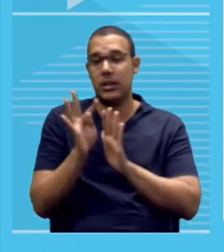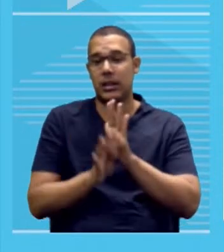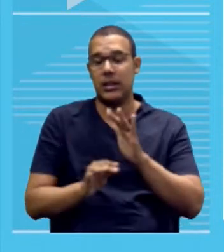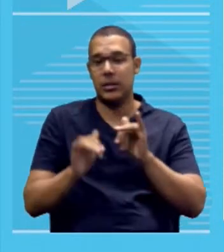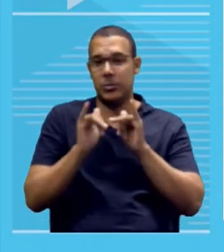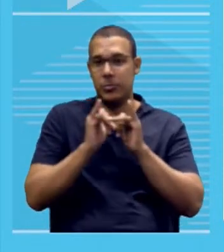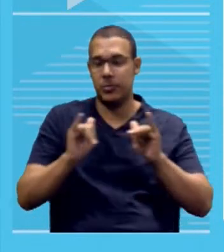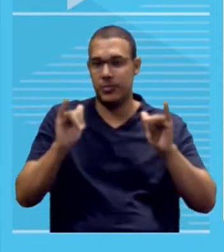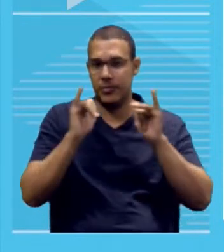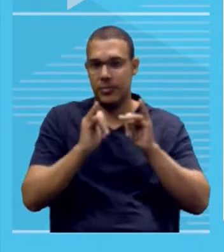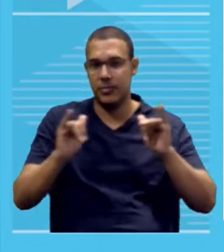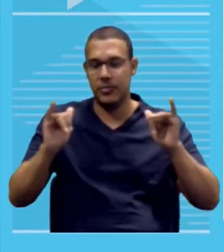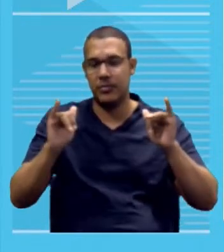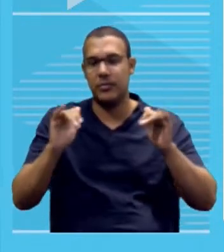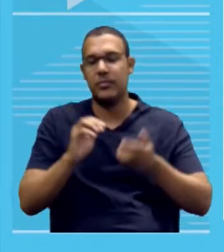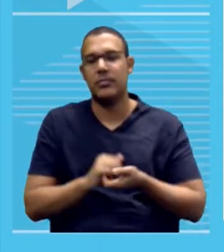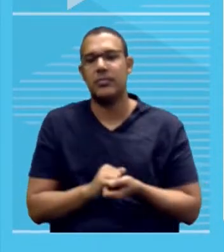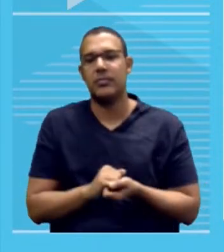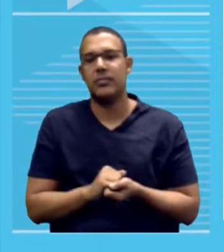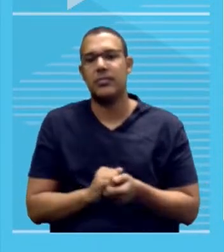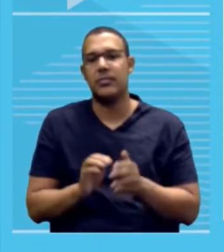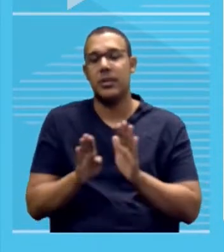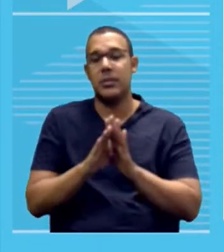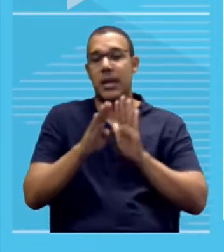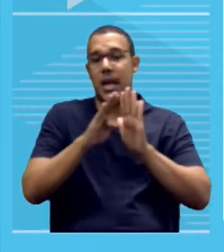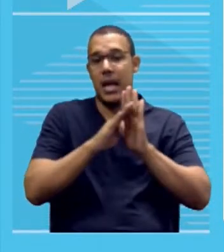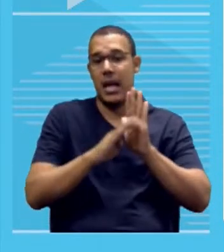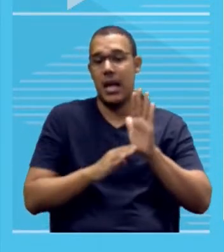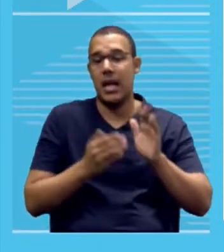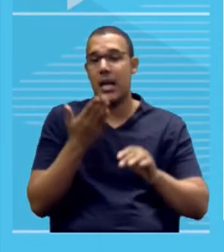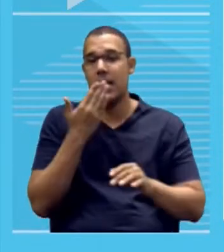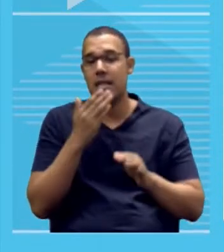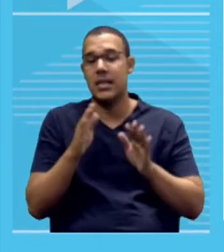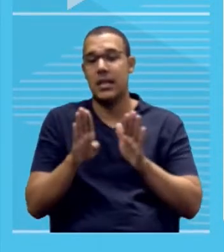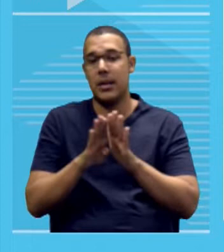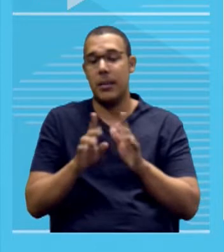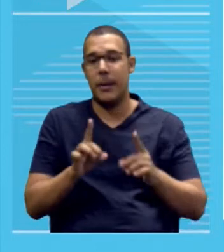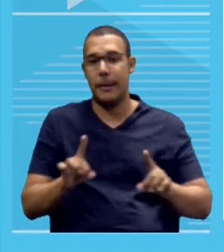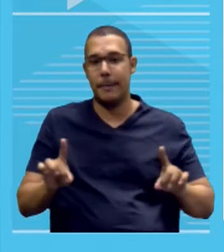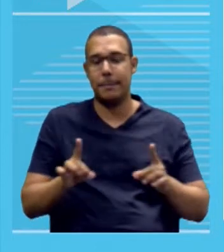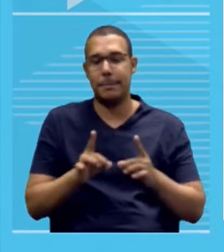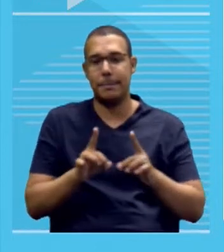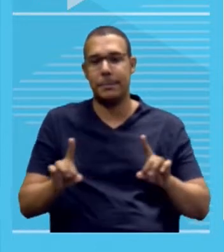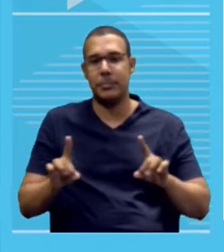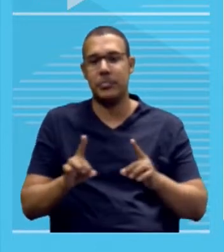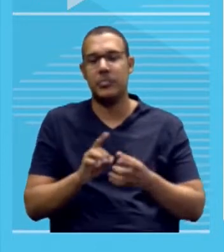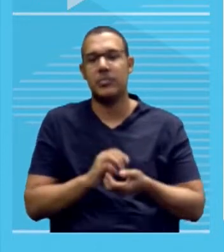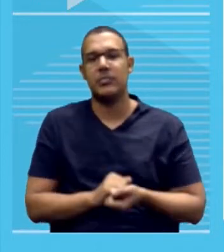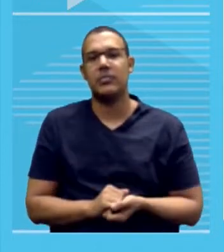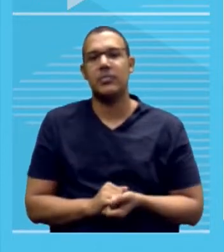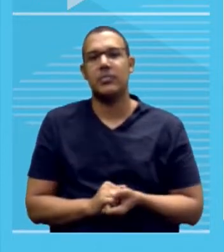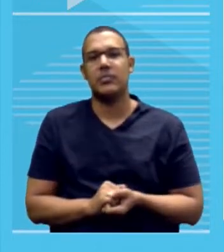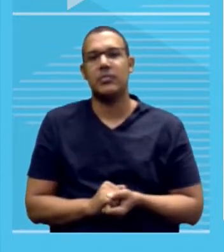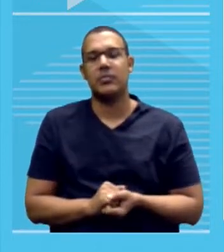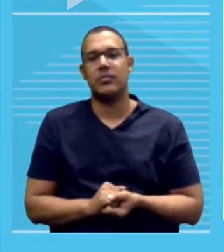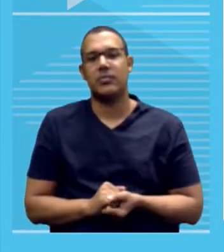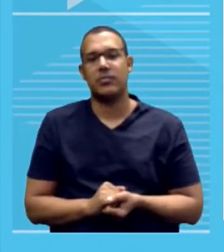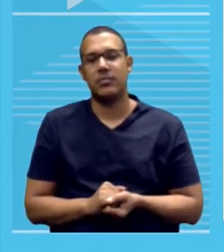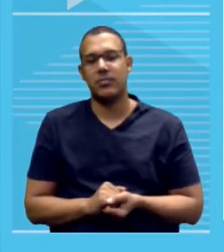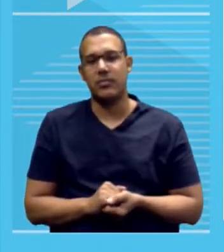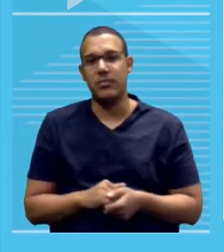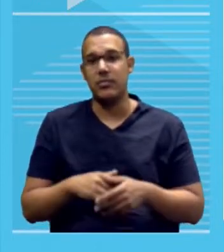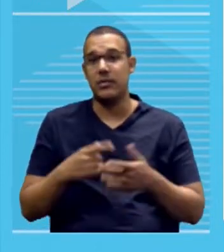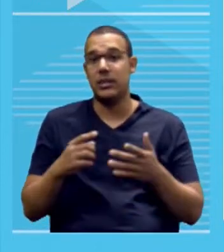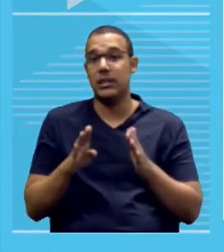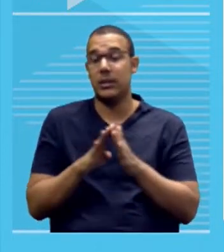vamos falar um pouquinho sobre receitas e músicas beleza gente e aí é claro além desses eu